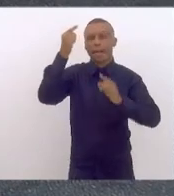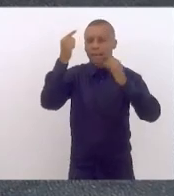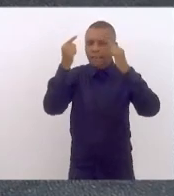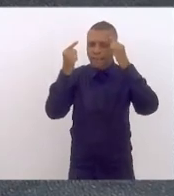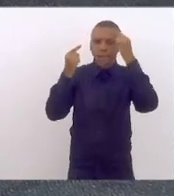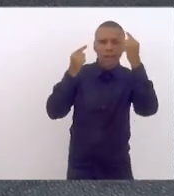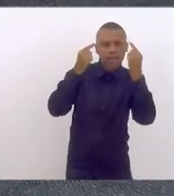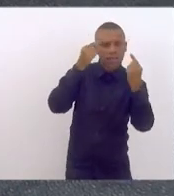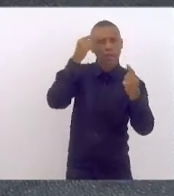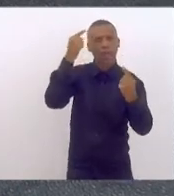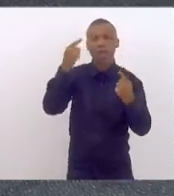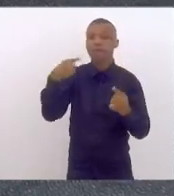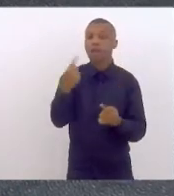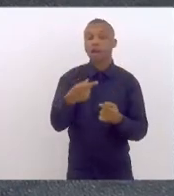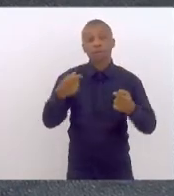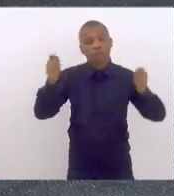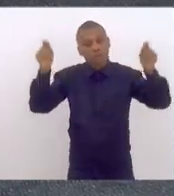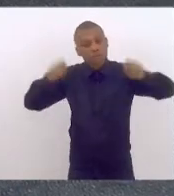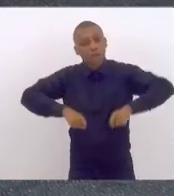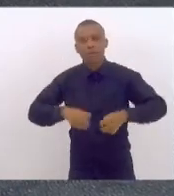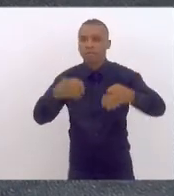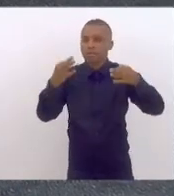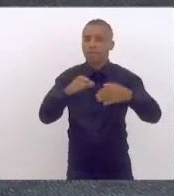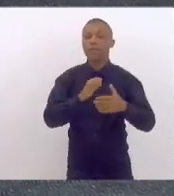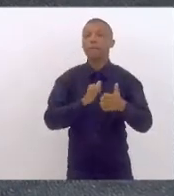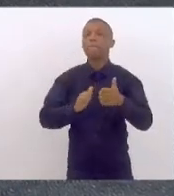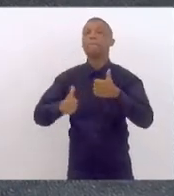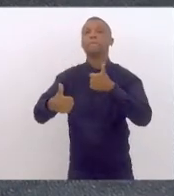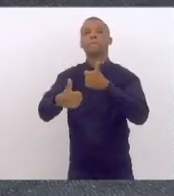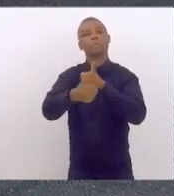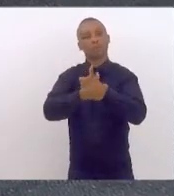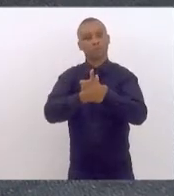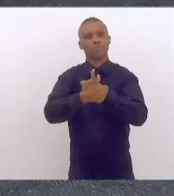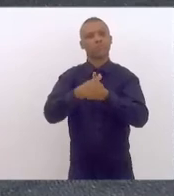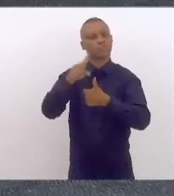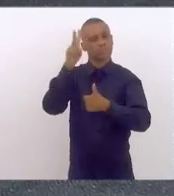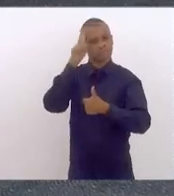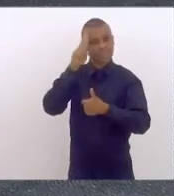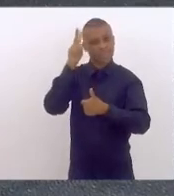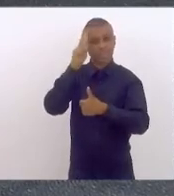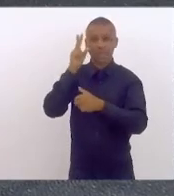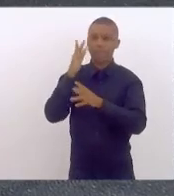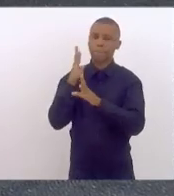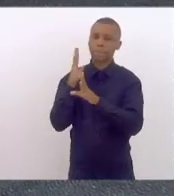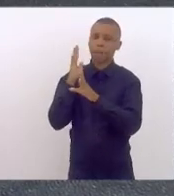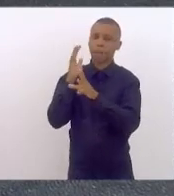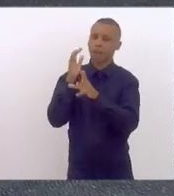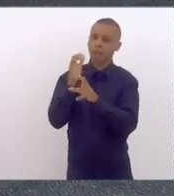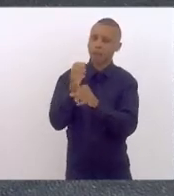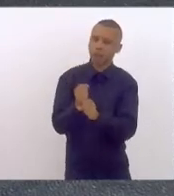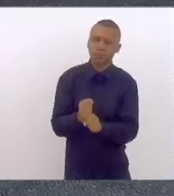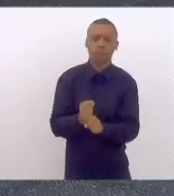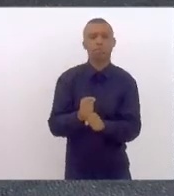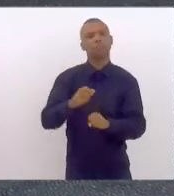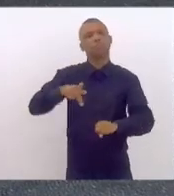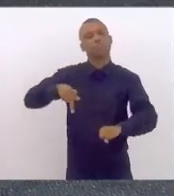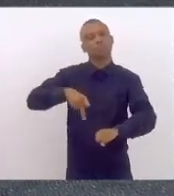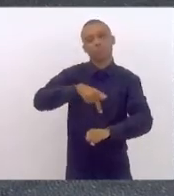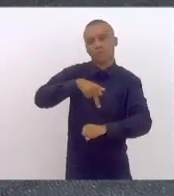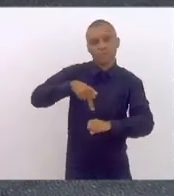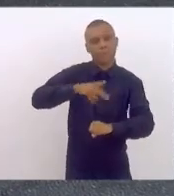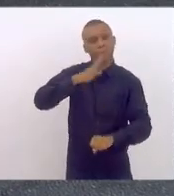realmente ser protagonista da história deste país onde